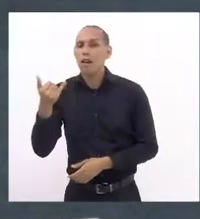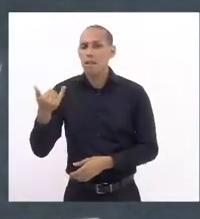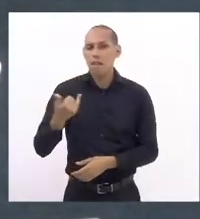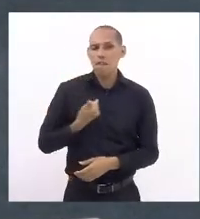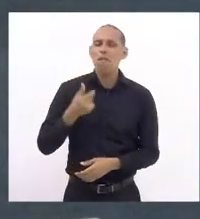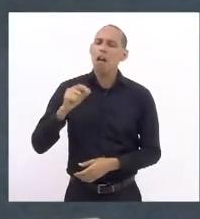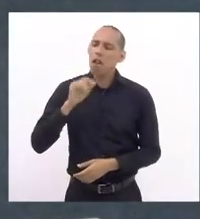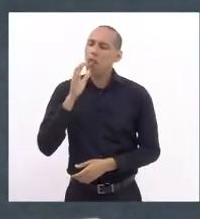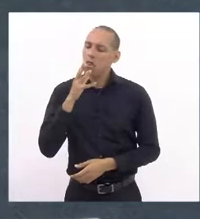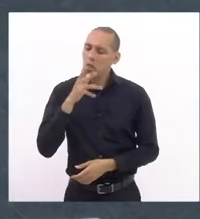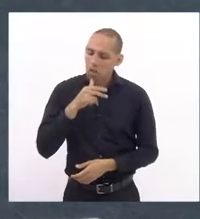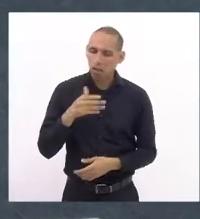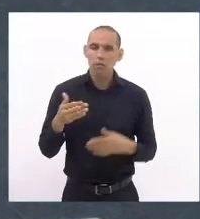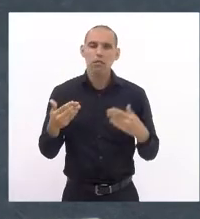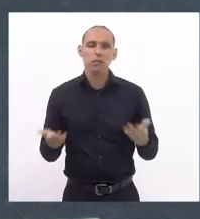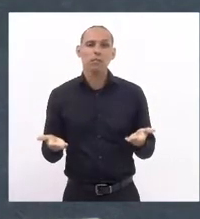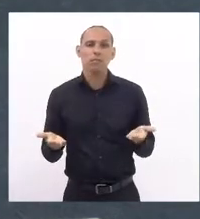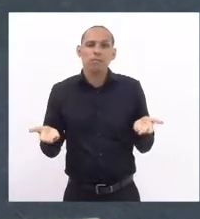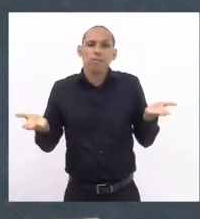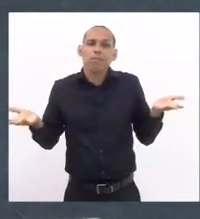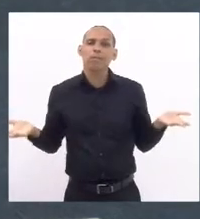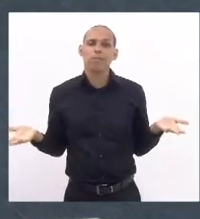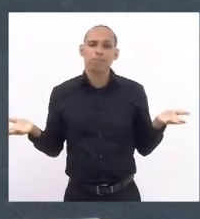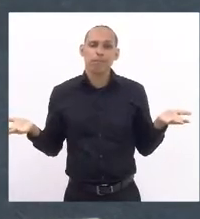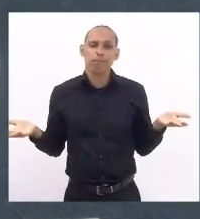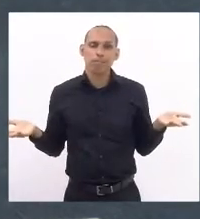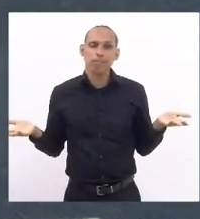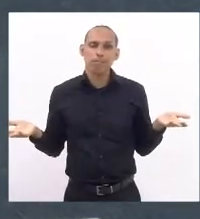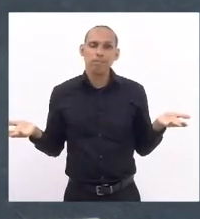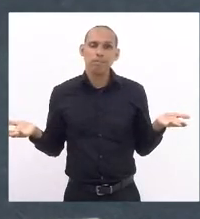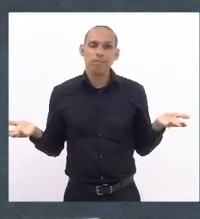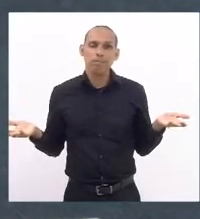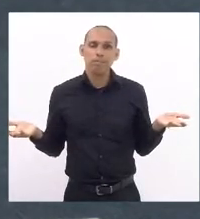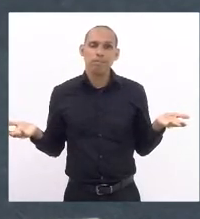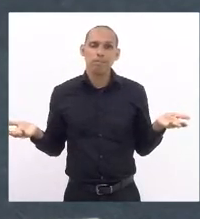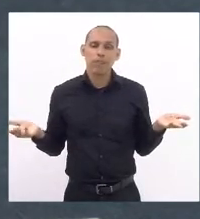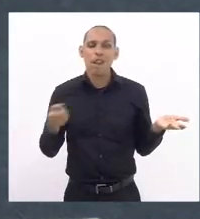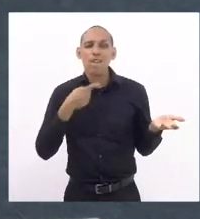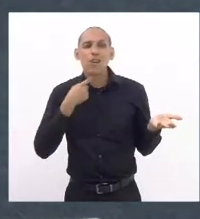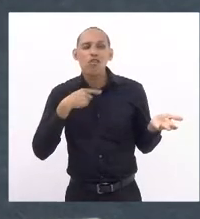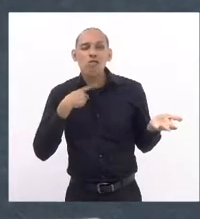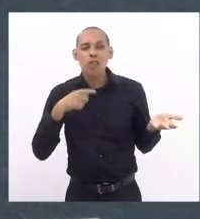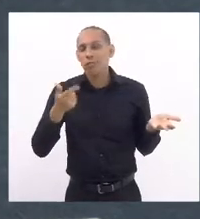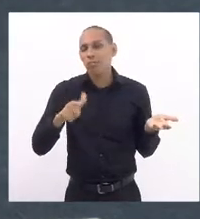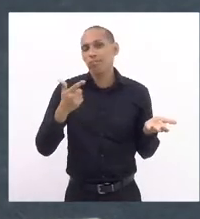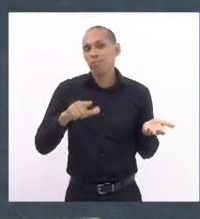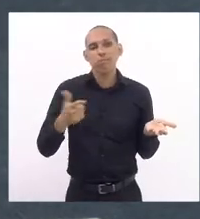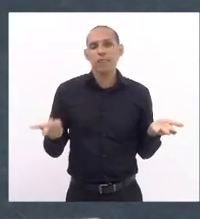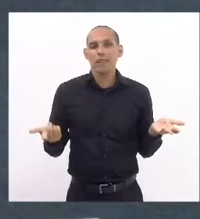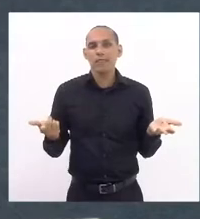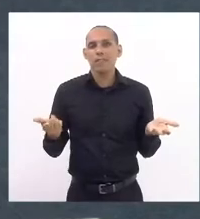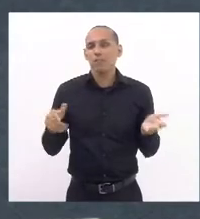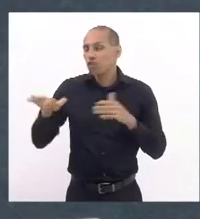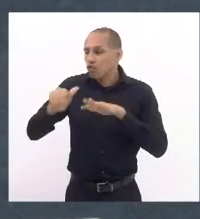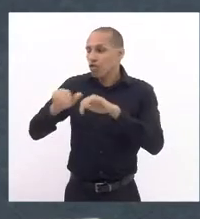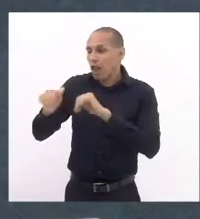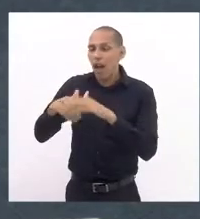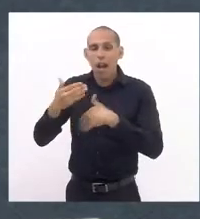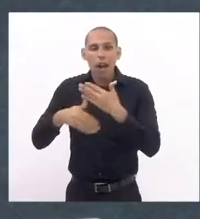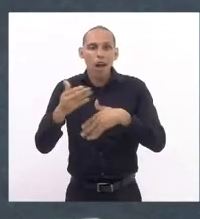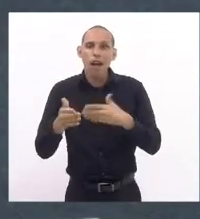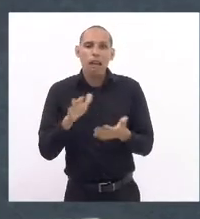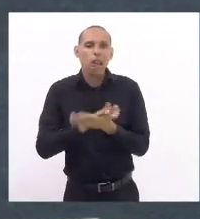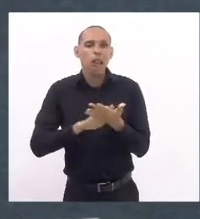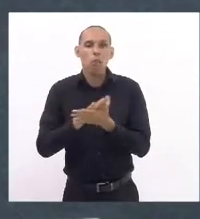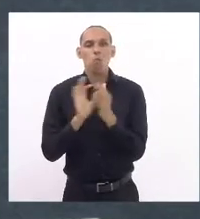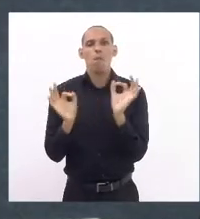era moroso mesmo. Ou seja, não tem intenção alguma, né, de botar esse processo para